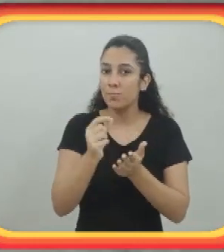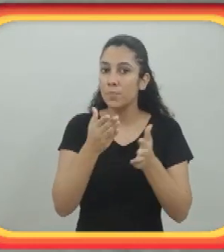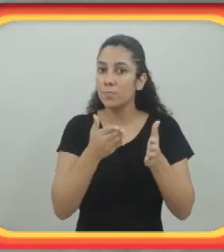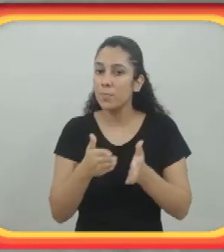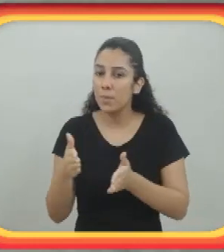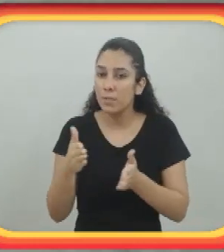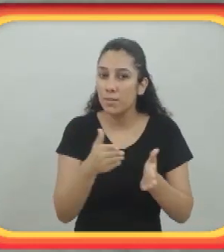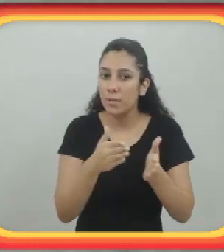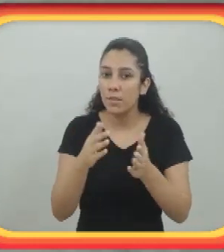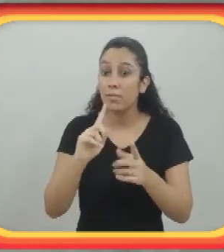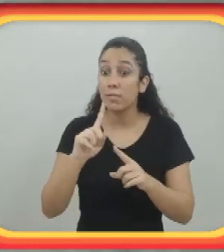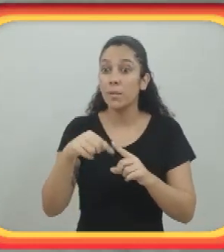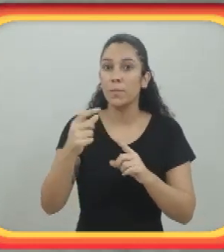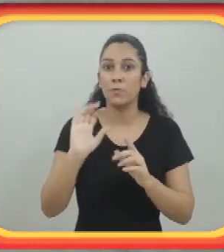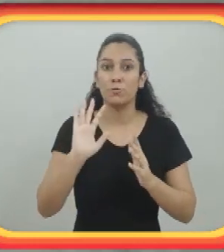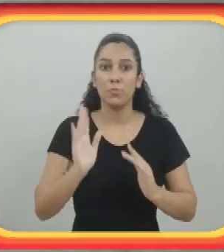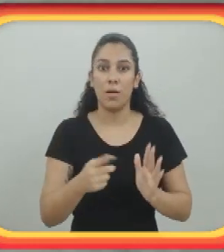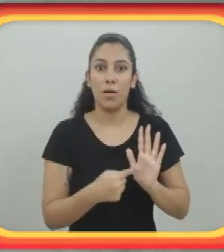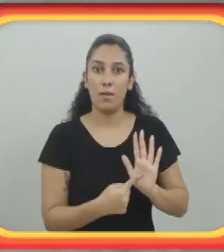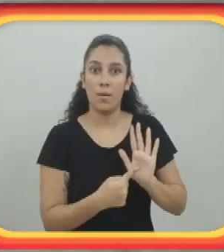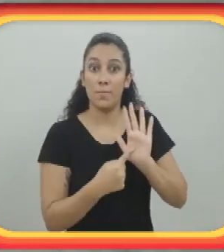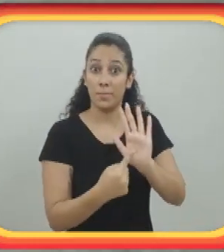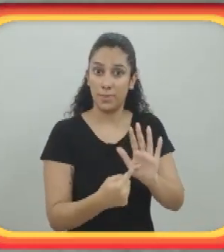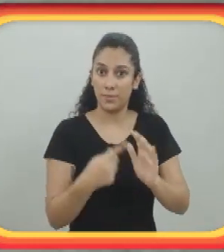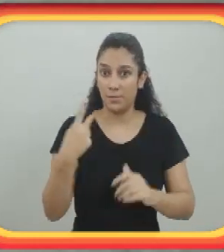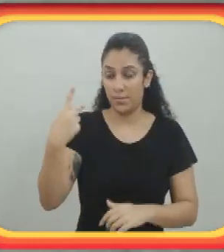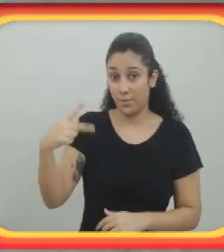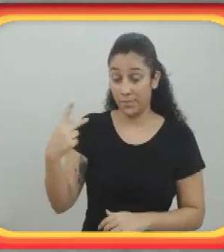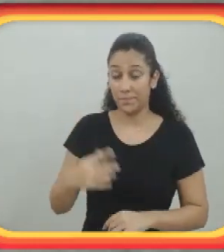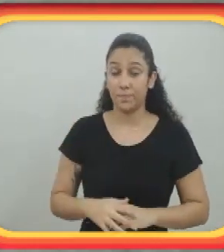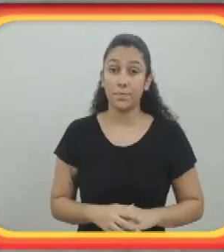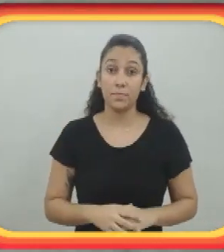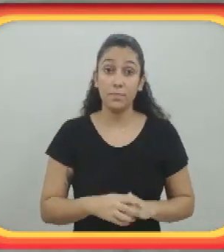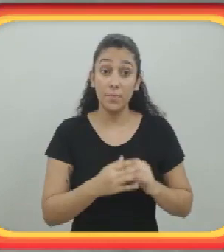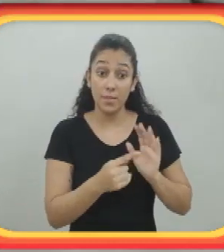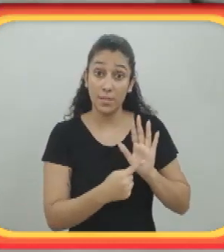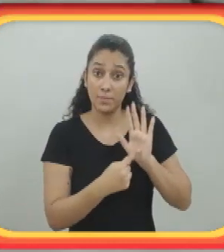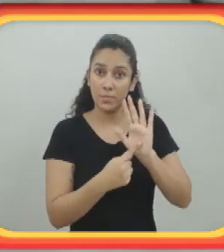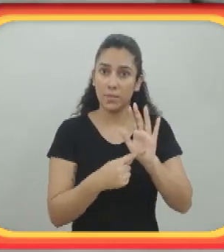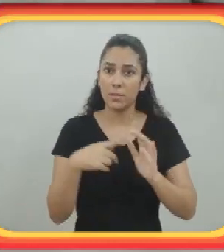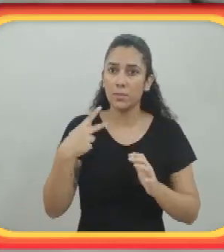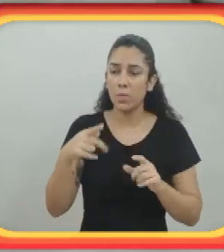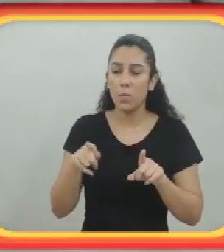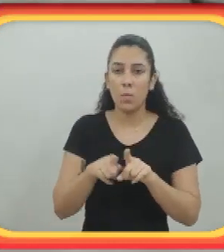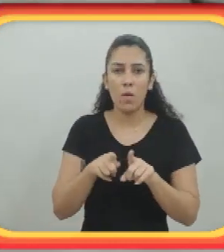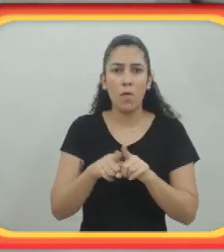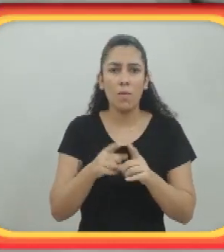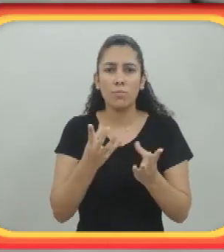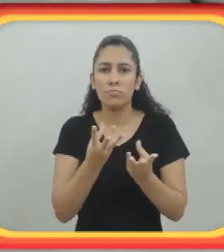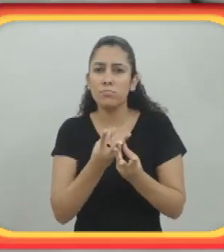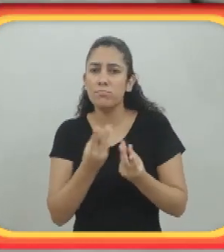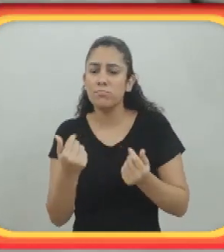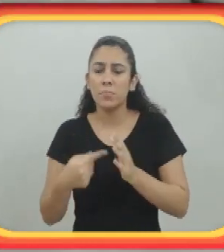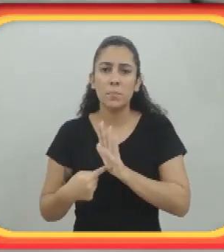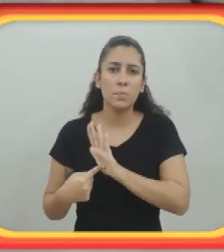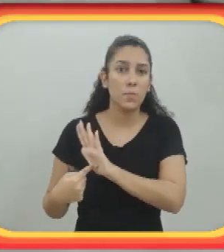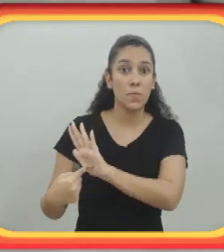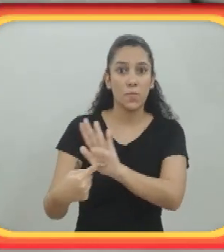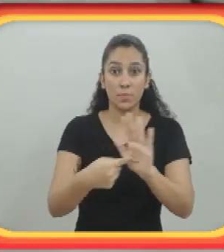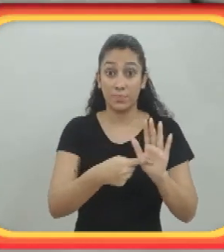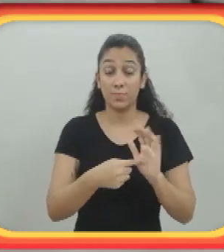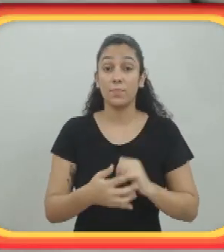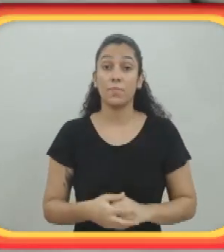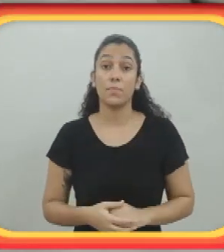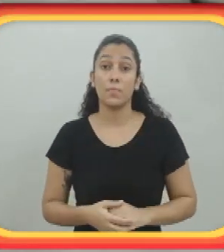A relação nossa lá dentro da faculdade, né? Como que ele ia ser recebido. Mas depois as coisas